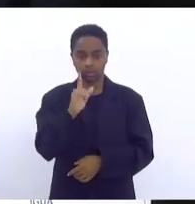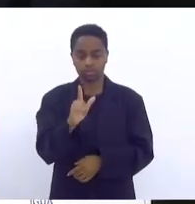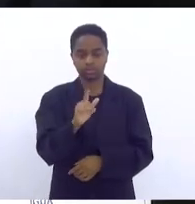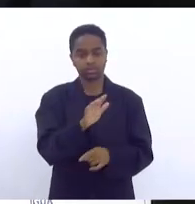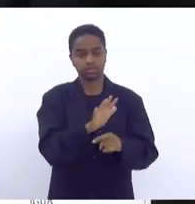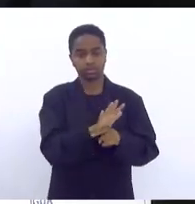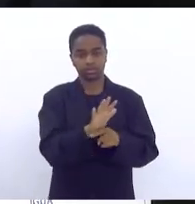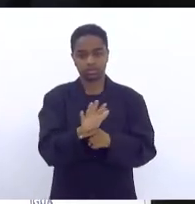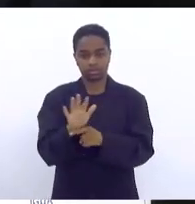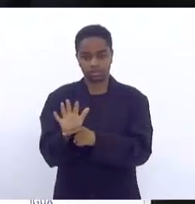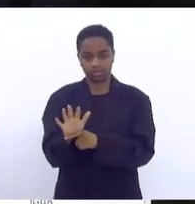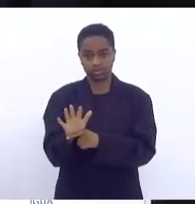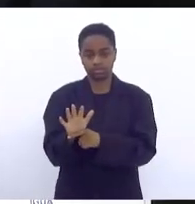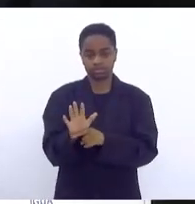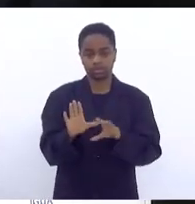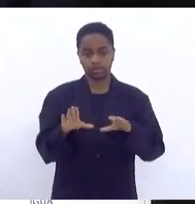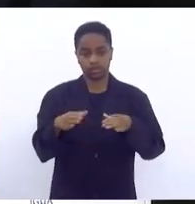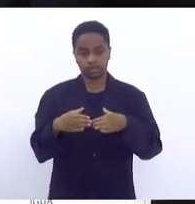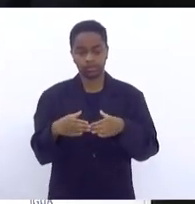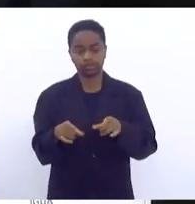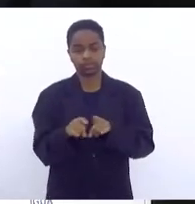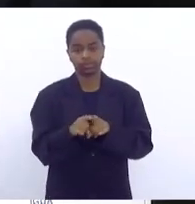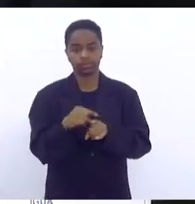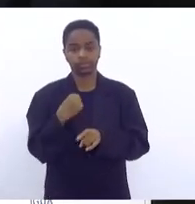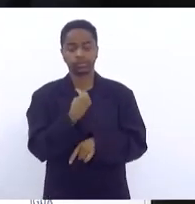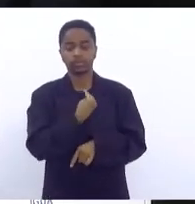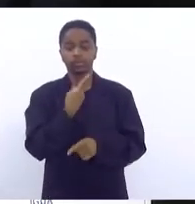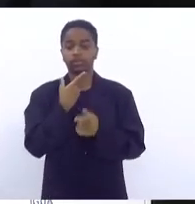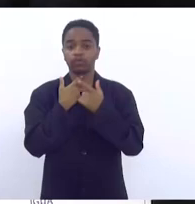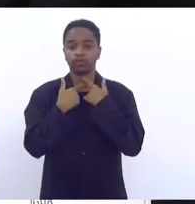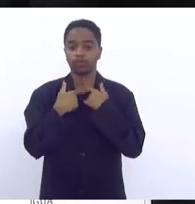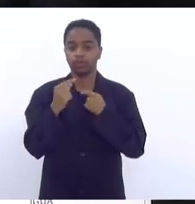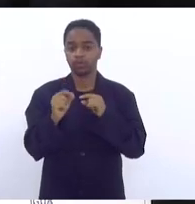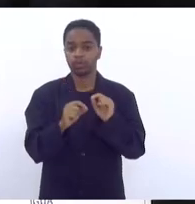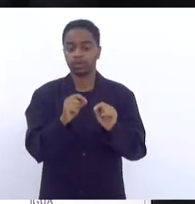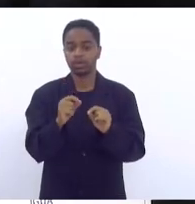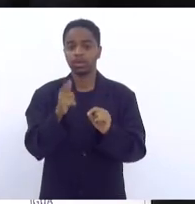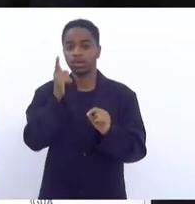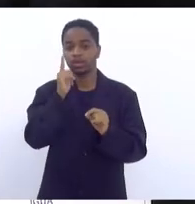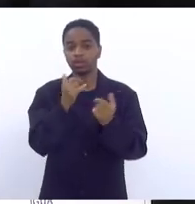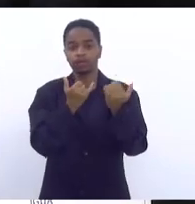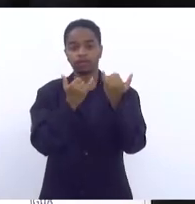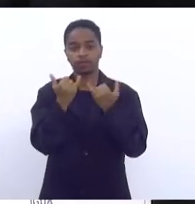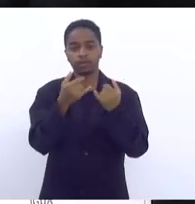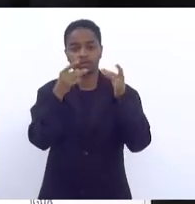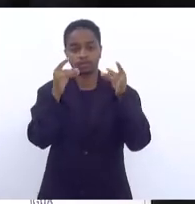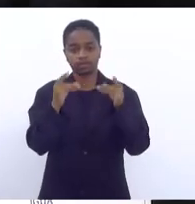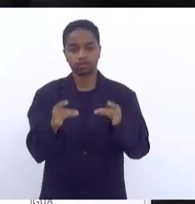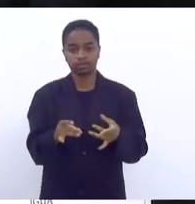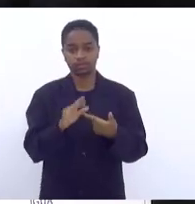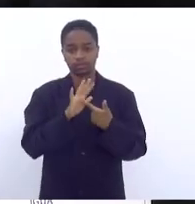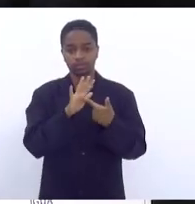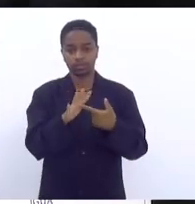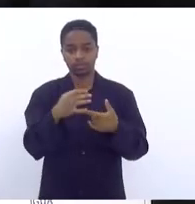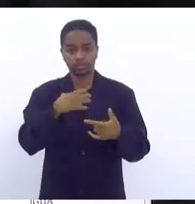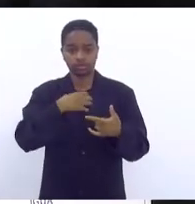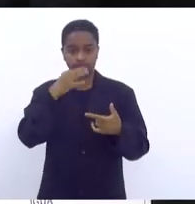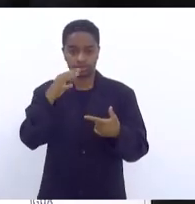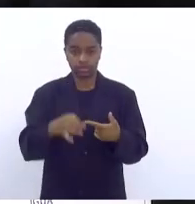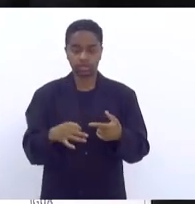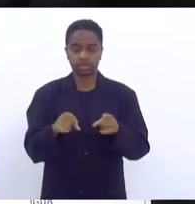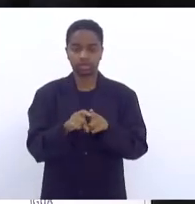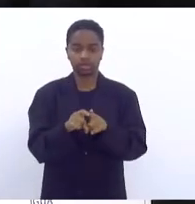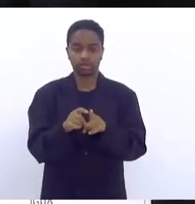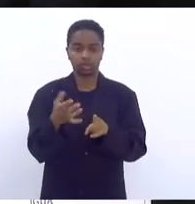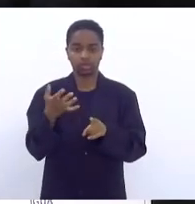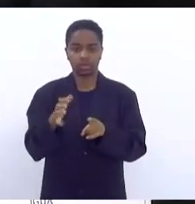esta comissão e que a gente deseja é poder trazer esses dados objetivos da forma mais concreta sem fazer juízo de